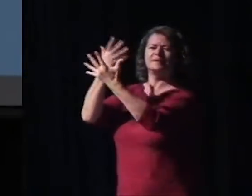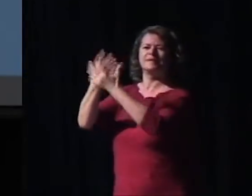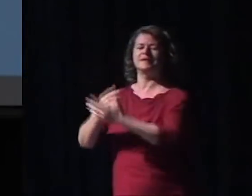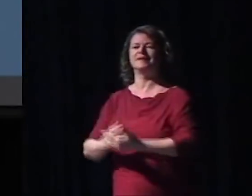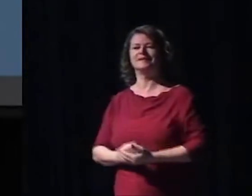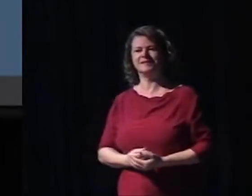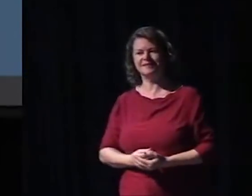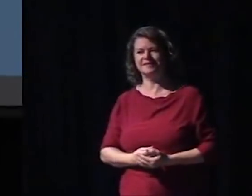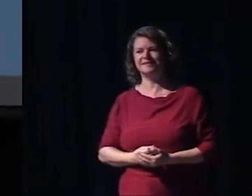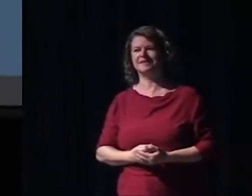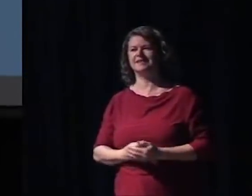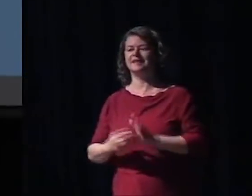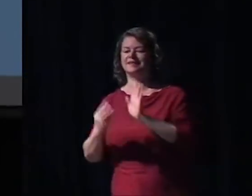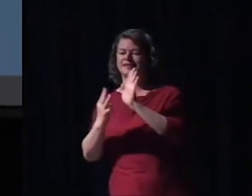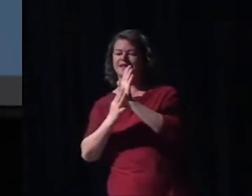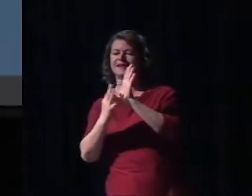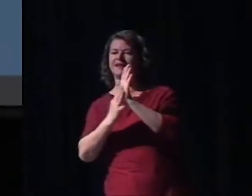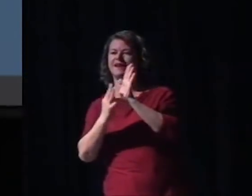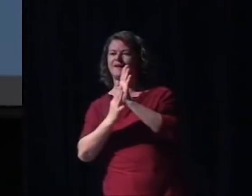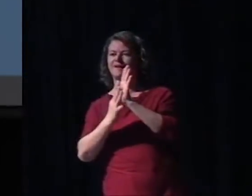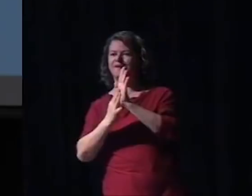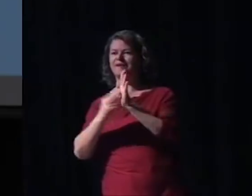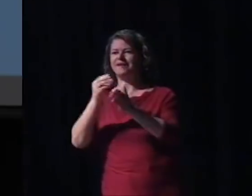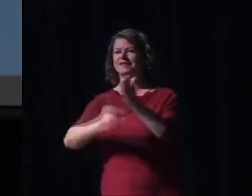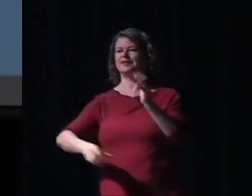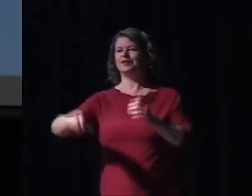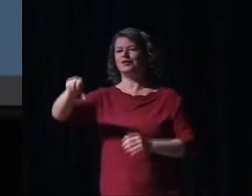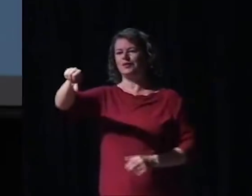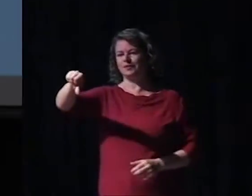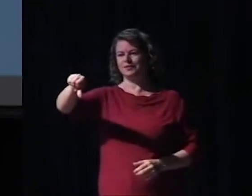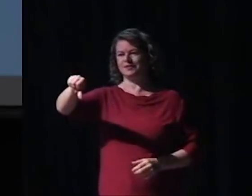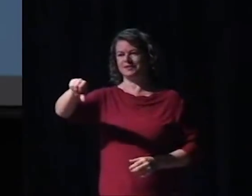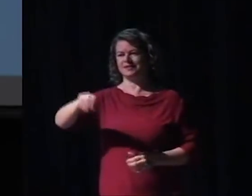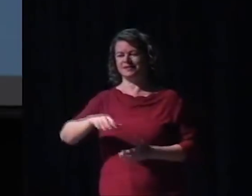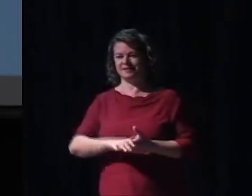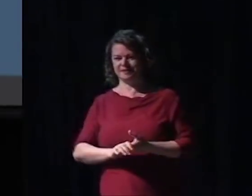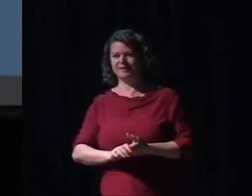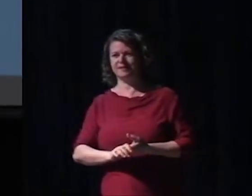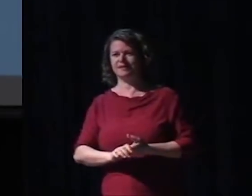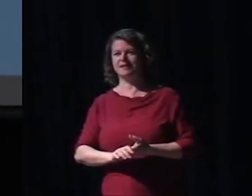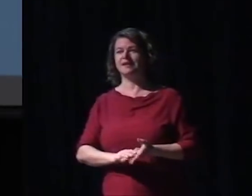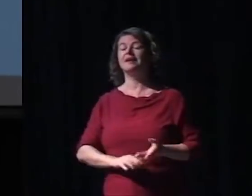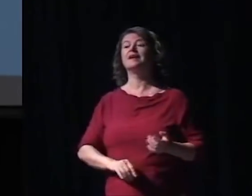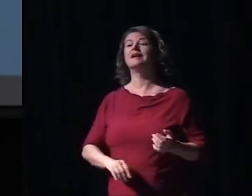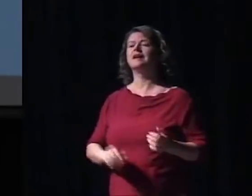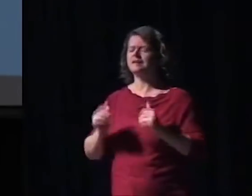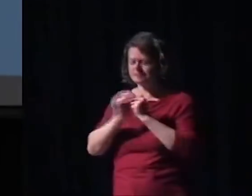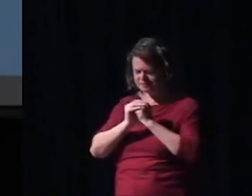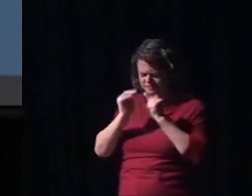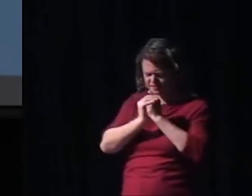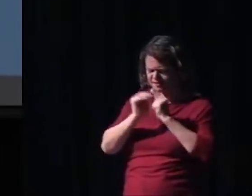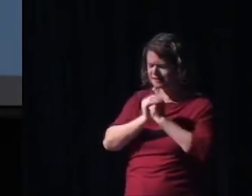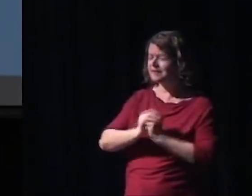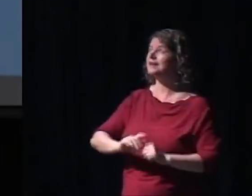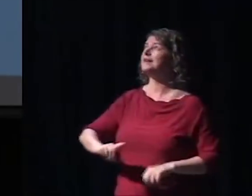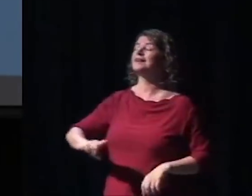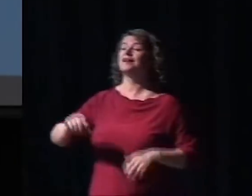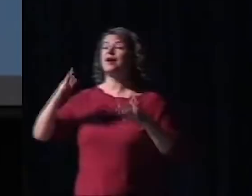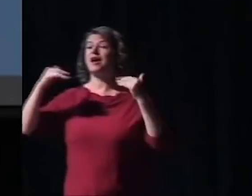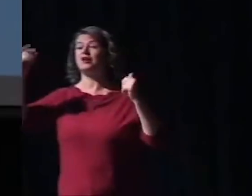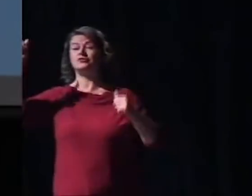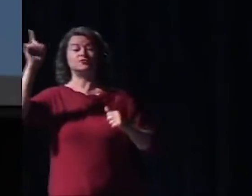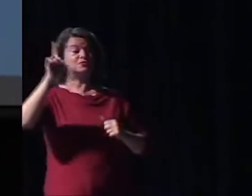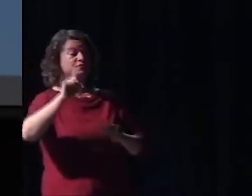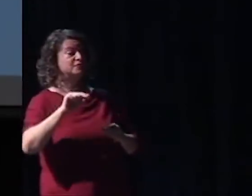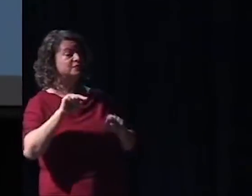anjo vem visitar ele em Daniel 10. Você é um homem muito amado. Desde o primeiro dia que você inclinou o teu coração para buscar ao Senhor, são